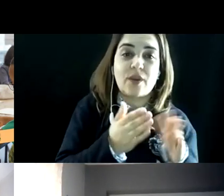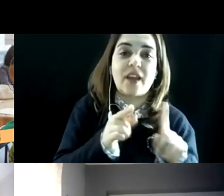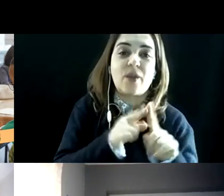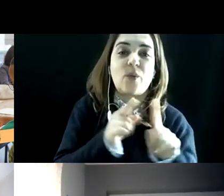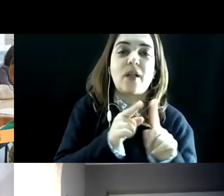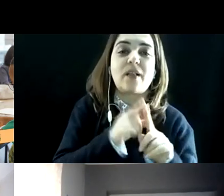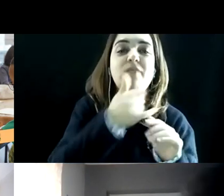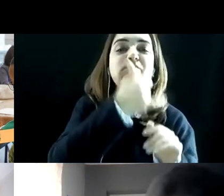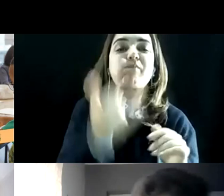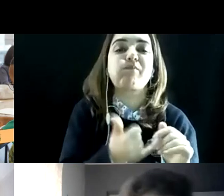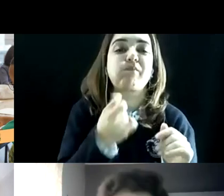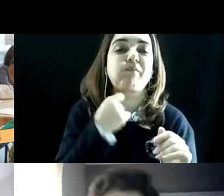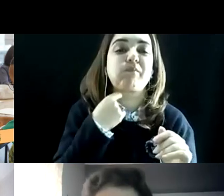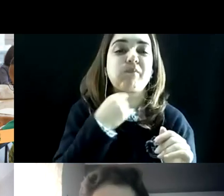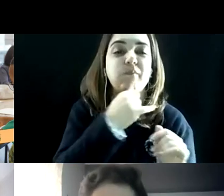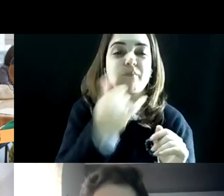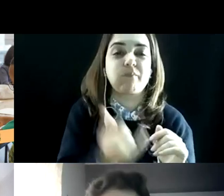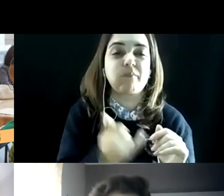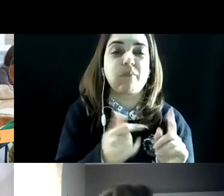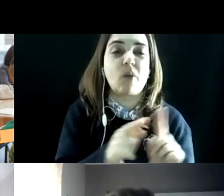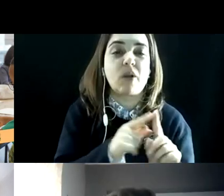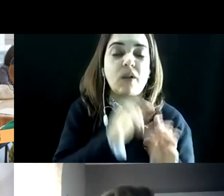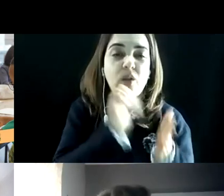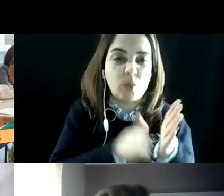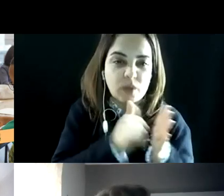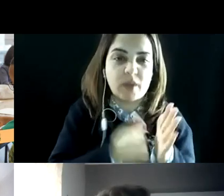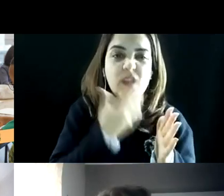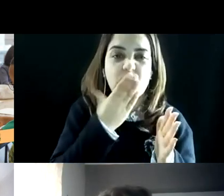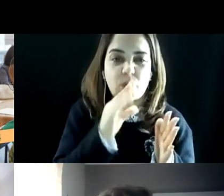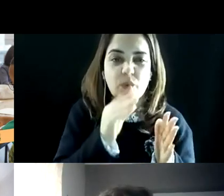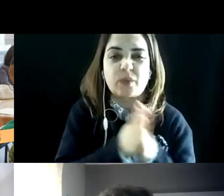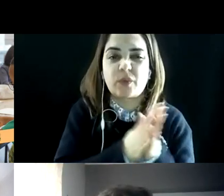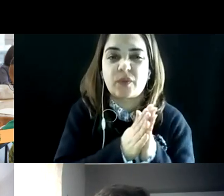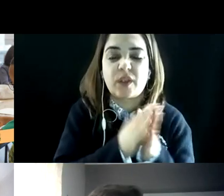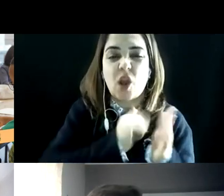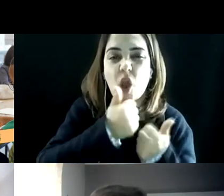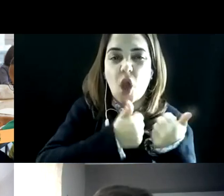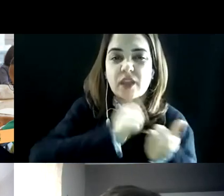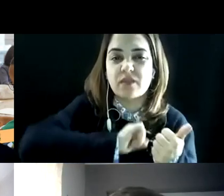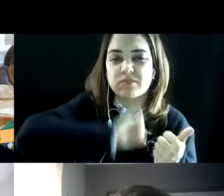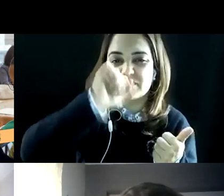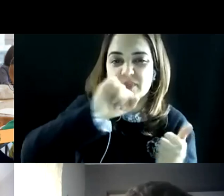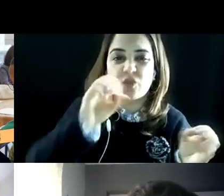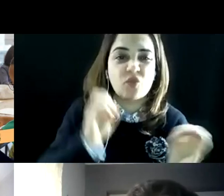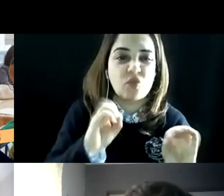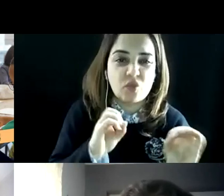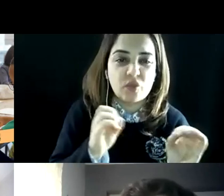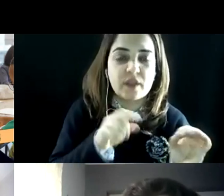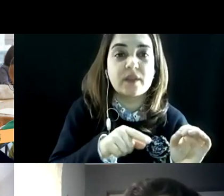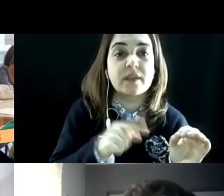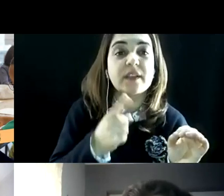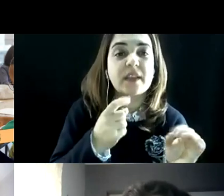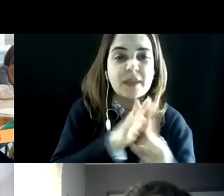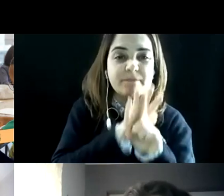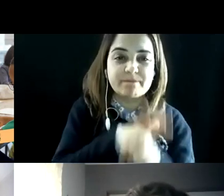enfim, falou-se no mau comportamento, no mau aproveitamento, também entram aqui as questões da